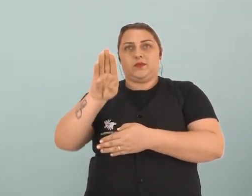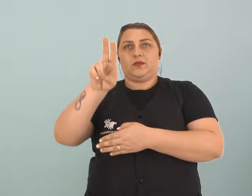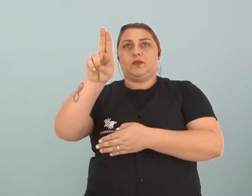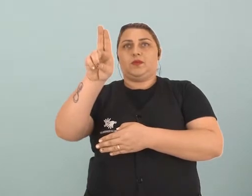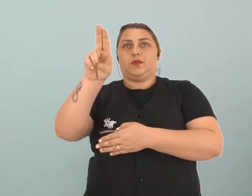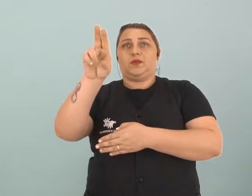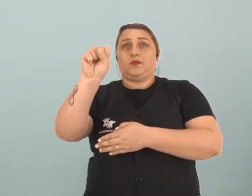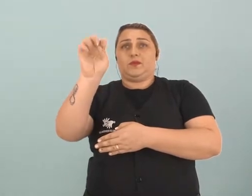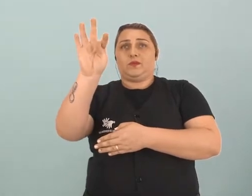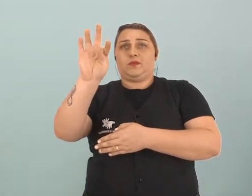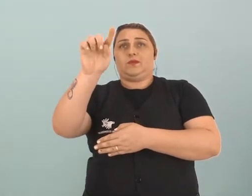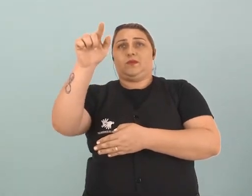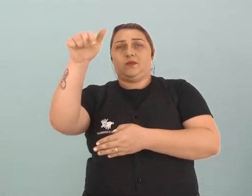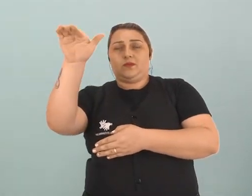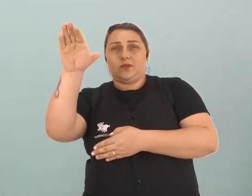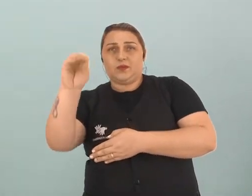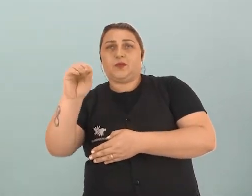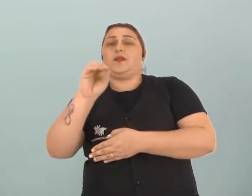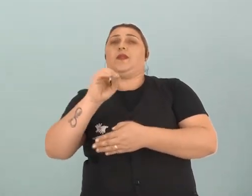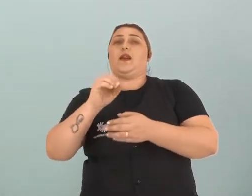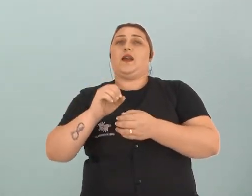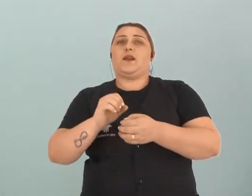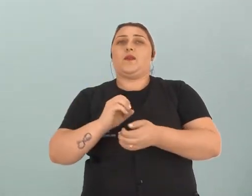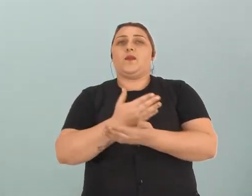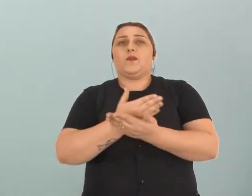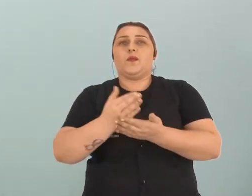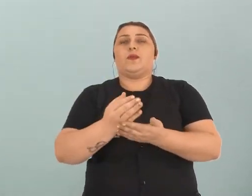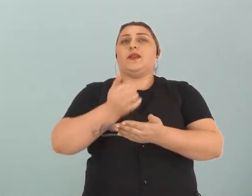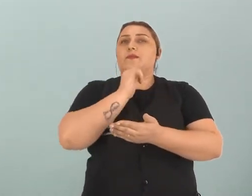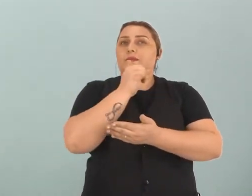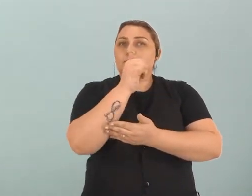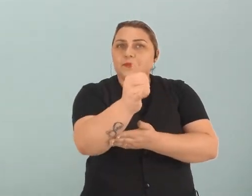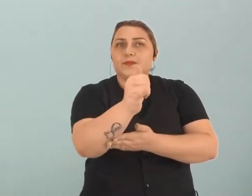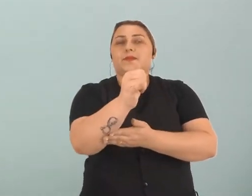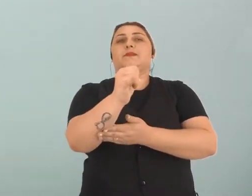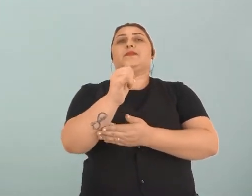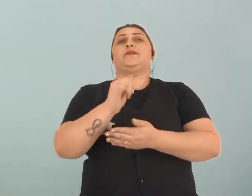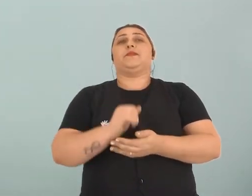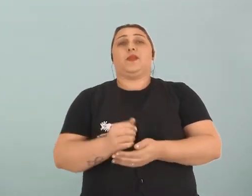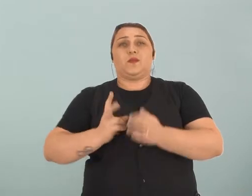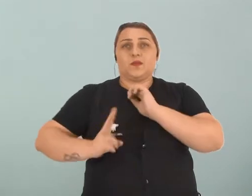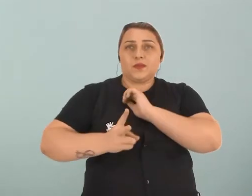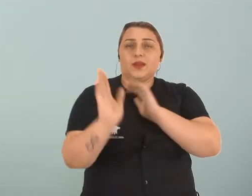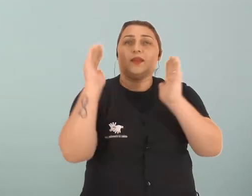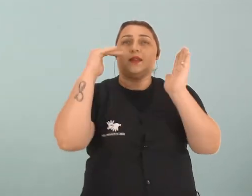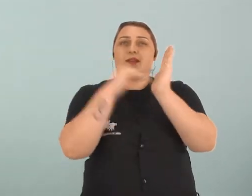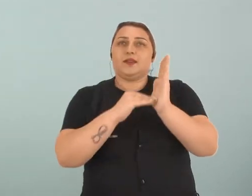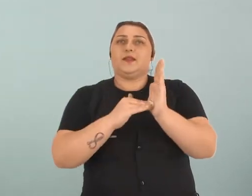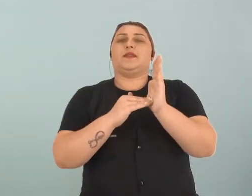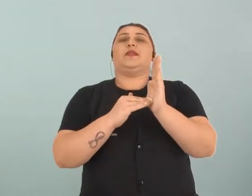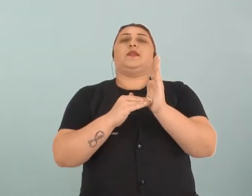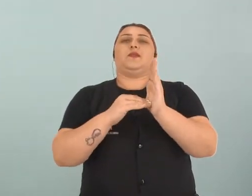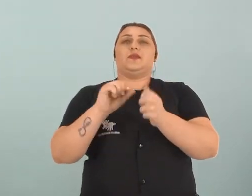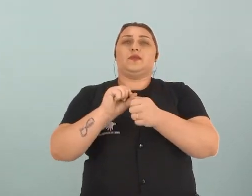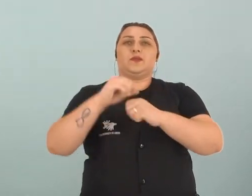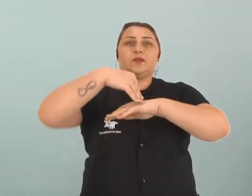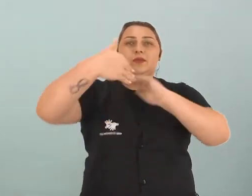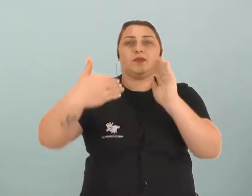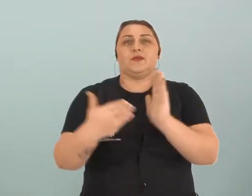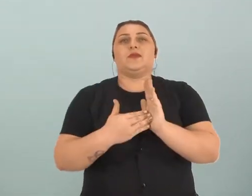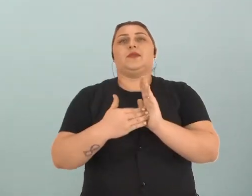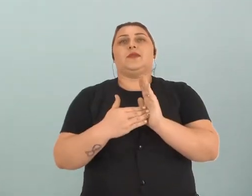essa energia ela vai alimentando o sistema para que o processo de combustão continue até que o combustível ele seja